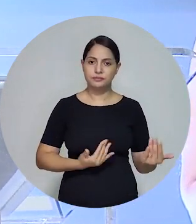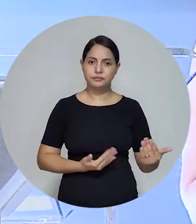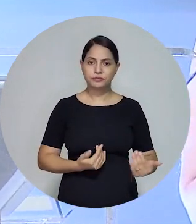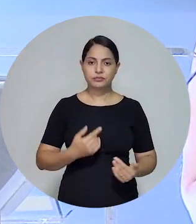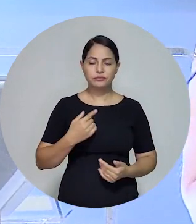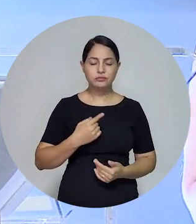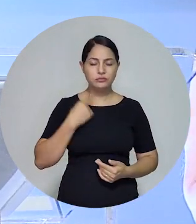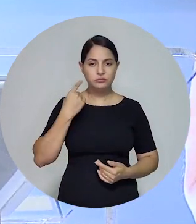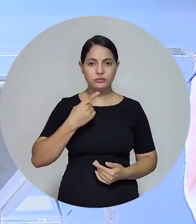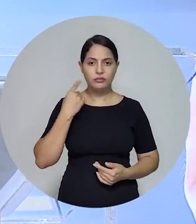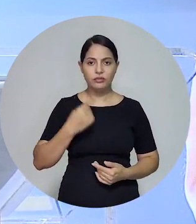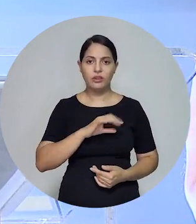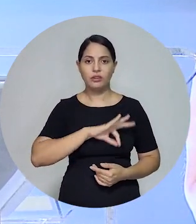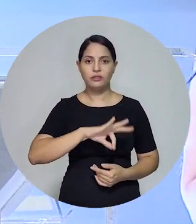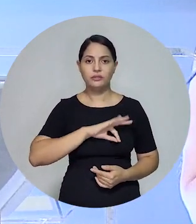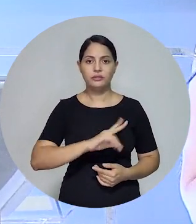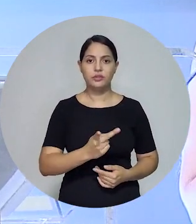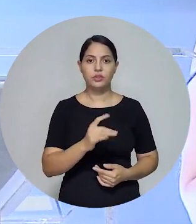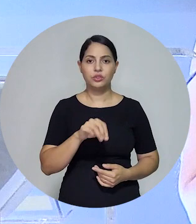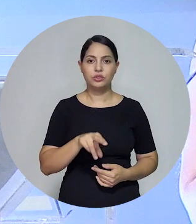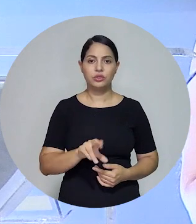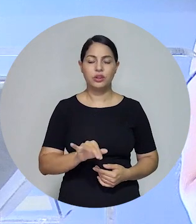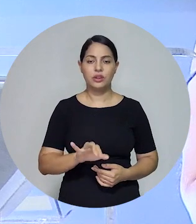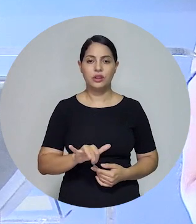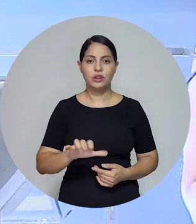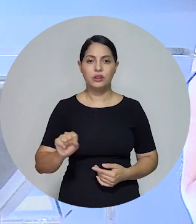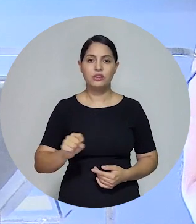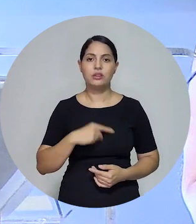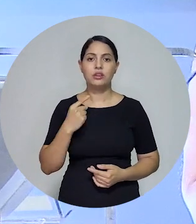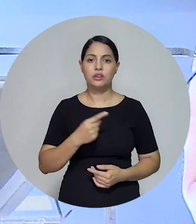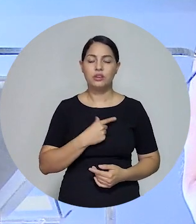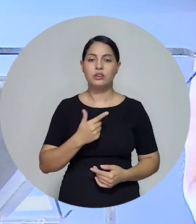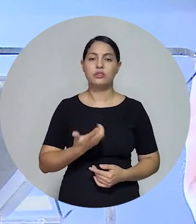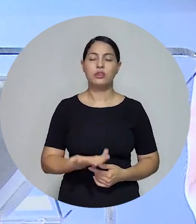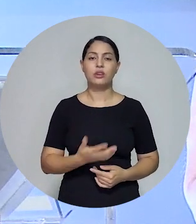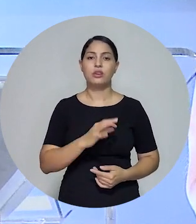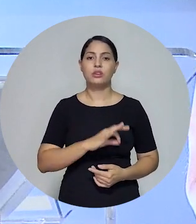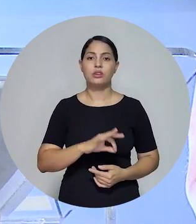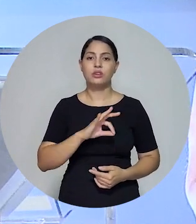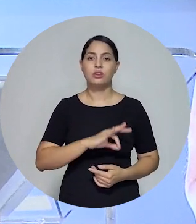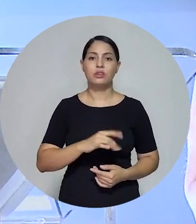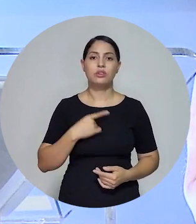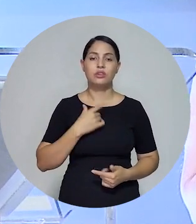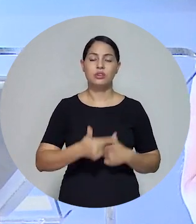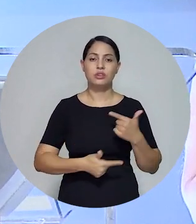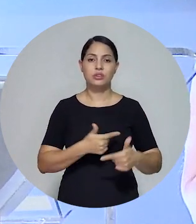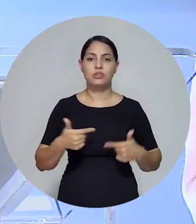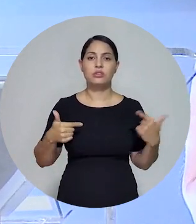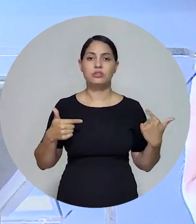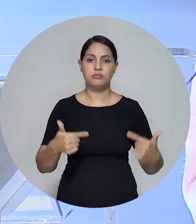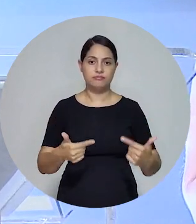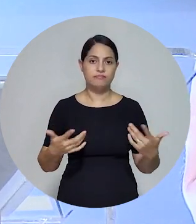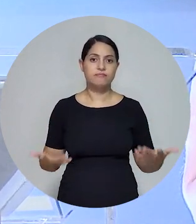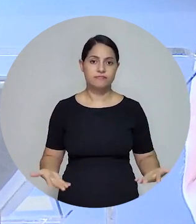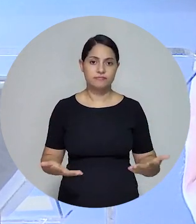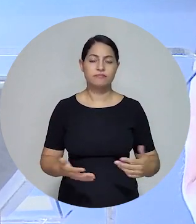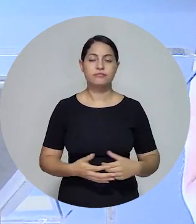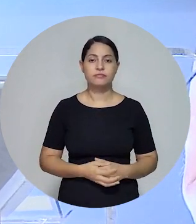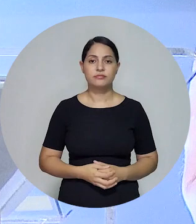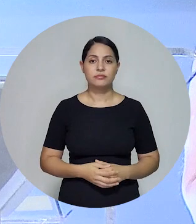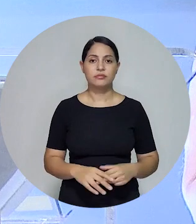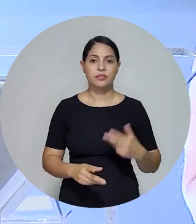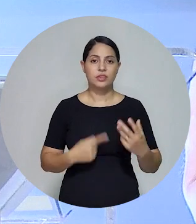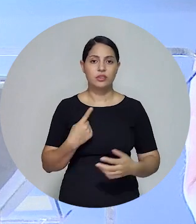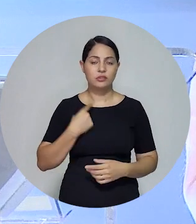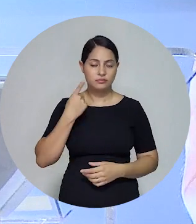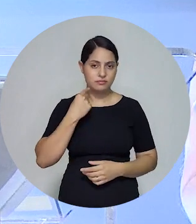advogado e da advogada, para que possam perceber os seus honorários, que é, sim, a retribuição e o reconhecimento pelo emprego